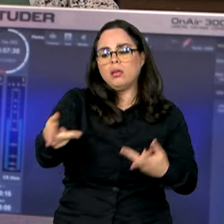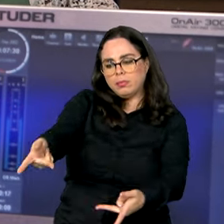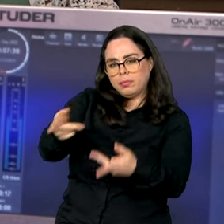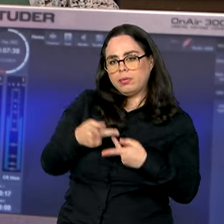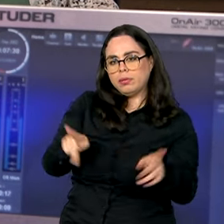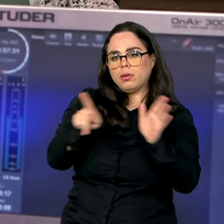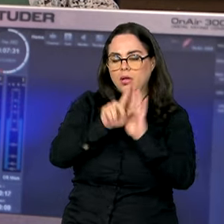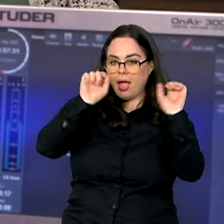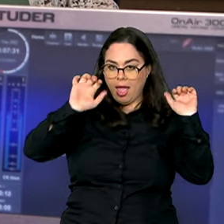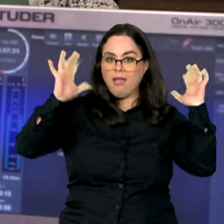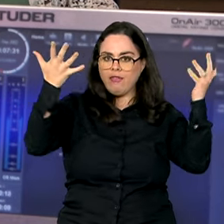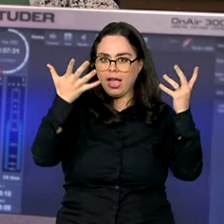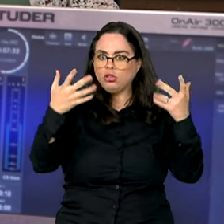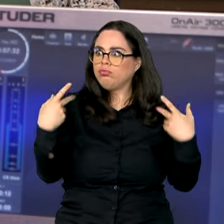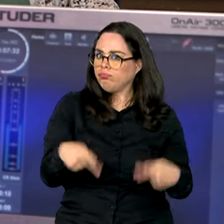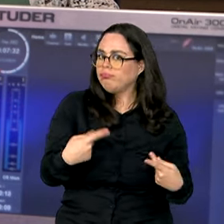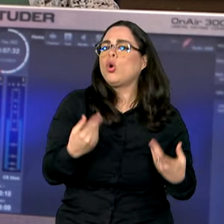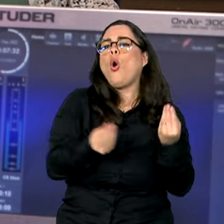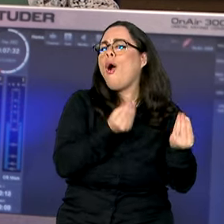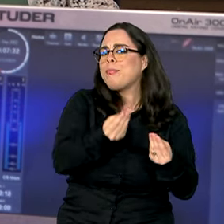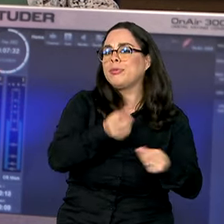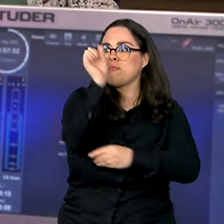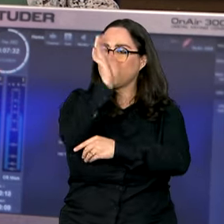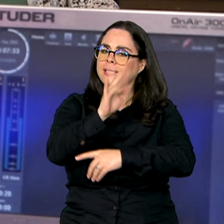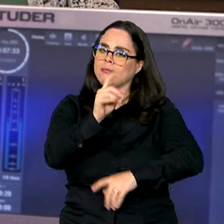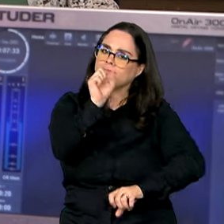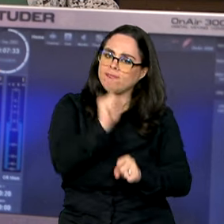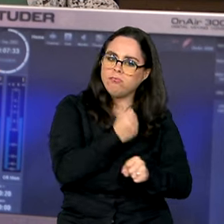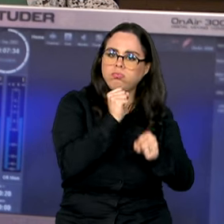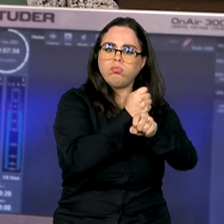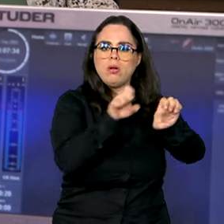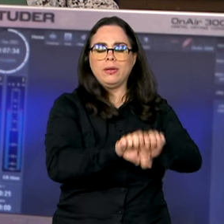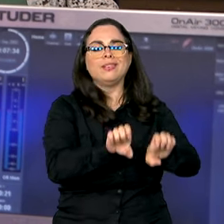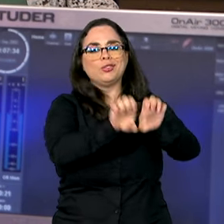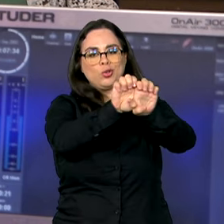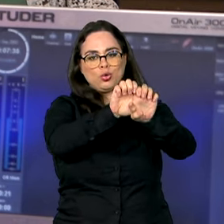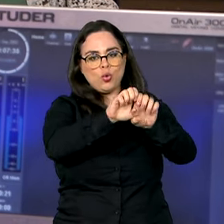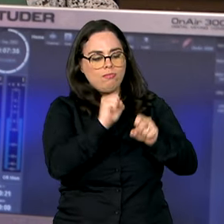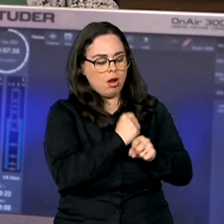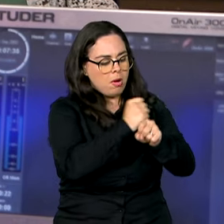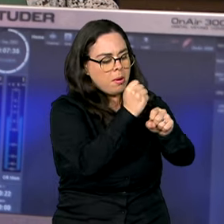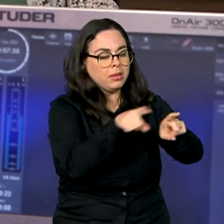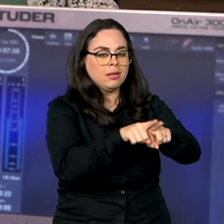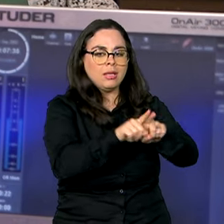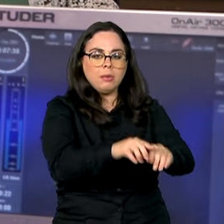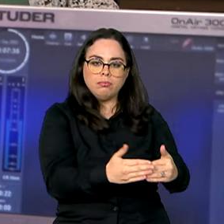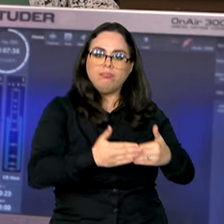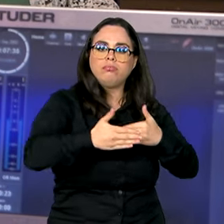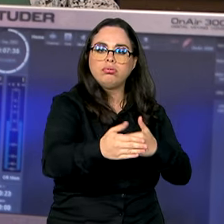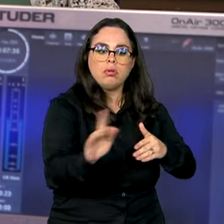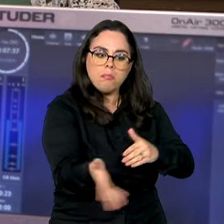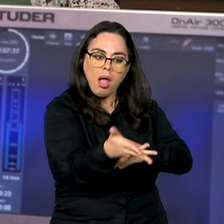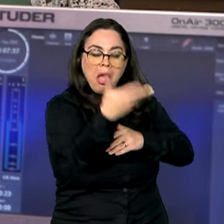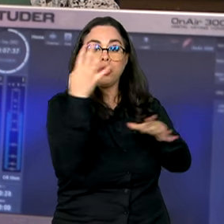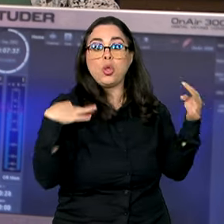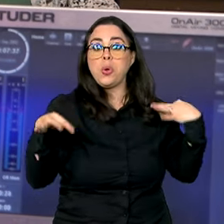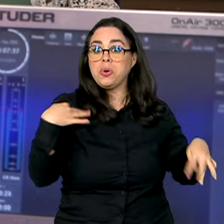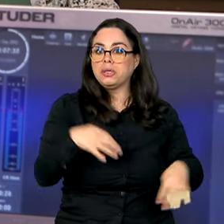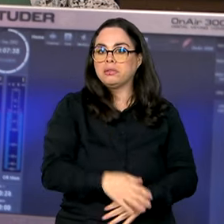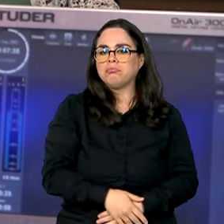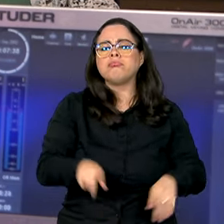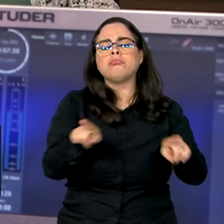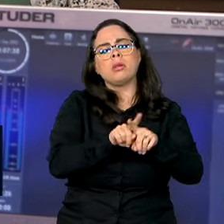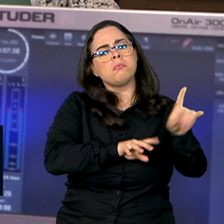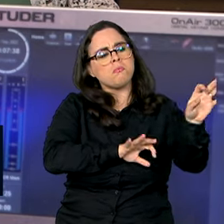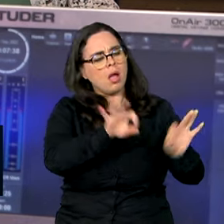evento internacional desse porte, o Brasil investe em obras de infraestrutura e iniciativas para incentivar o turismo. Também está